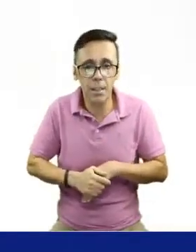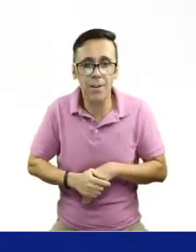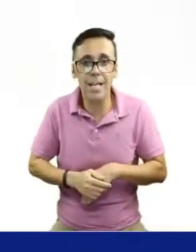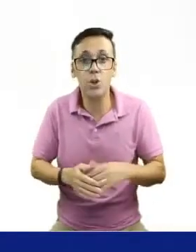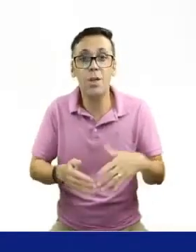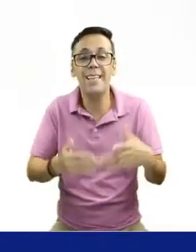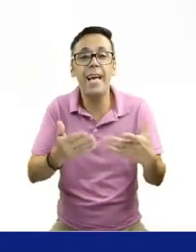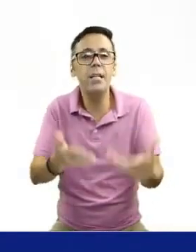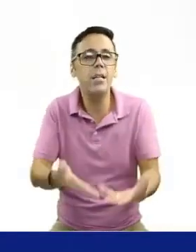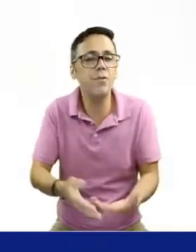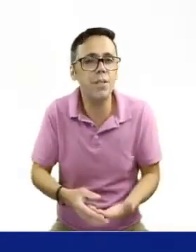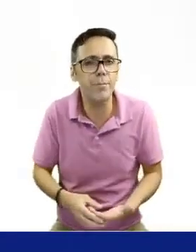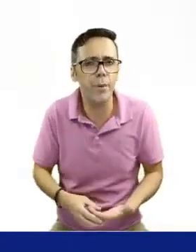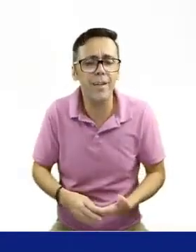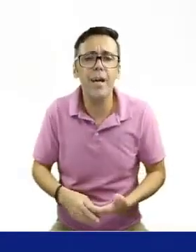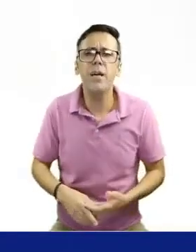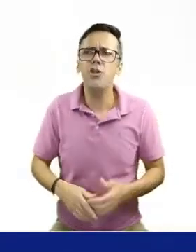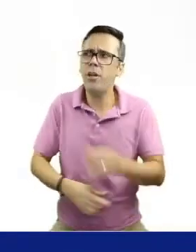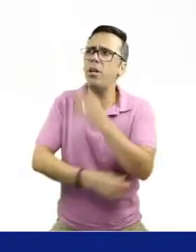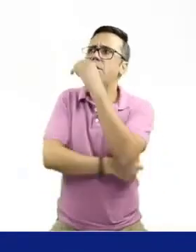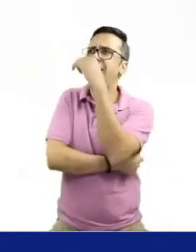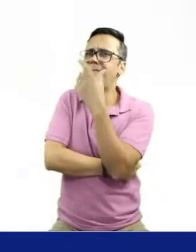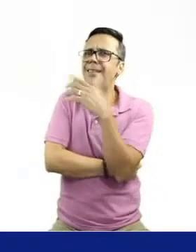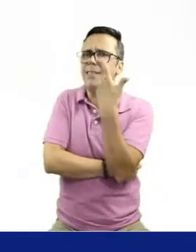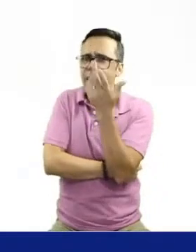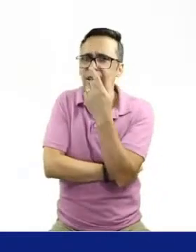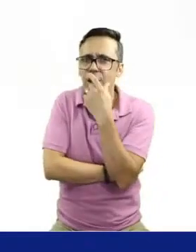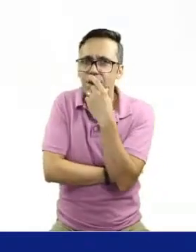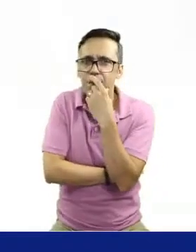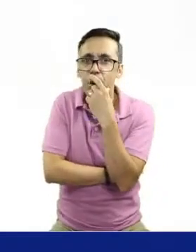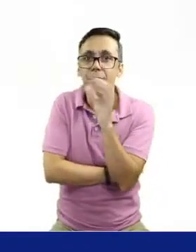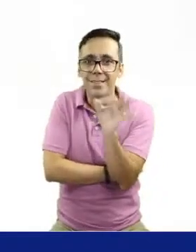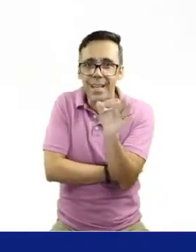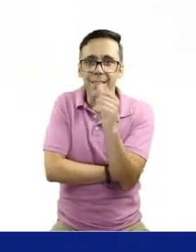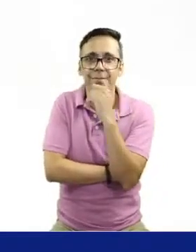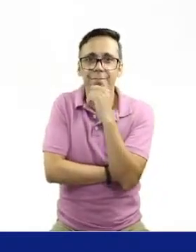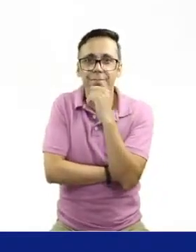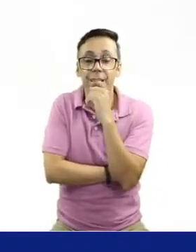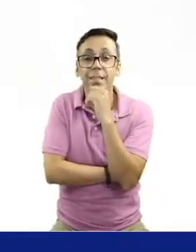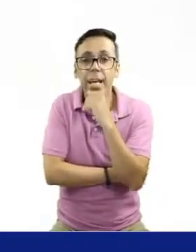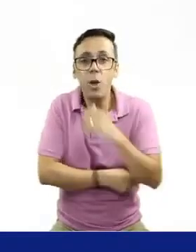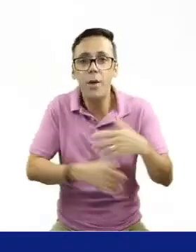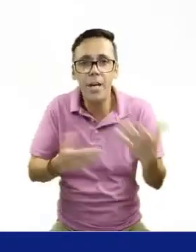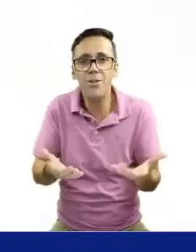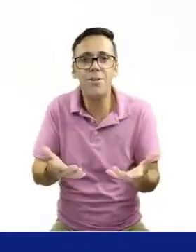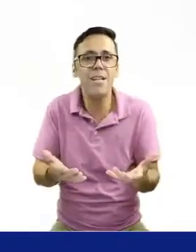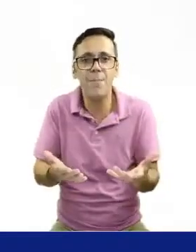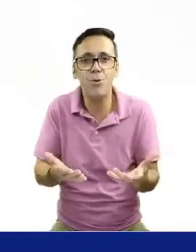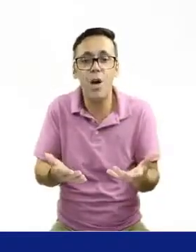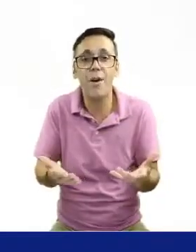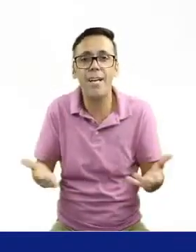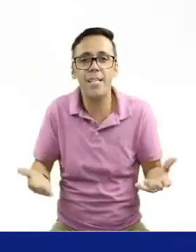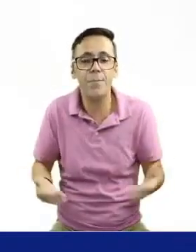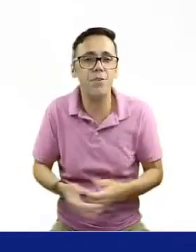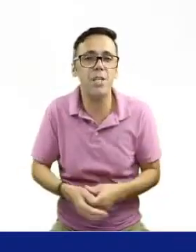está sendo avaliada a sua técnica de fazer prova cheilon e tem técnica de fazer prova tem tem que eu quero te ensinar a pessoal que a gente dá